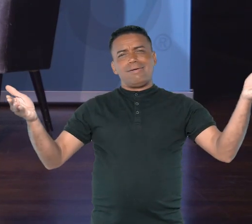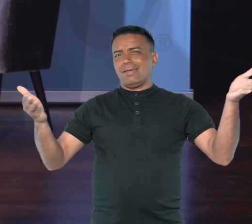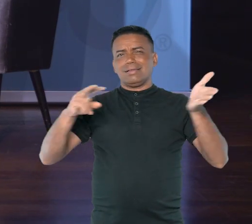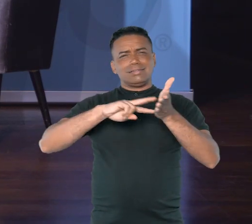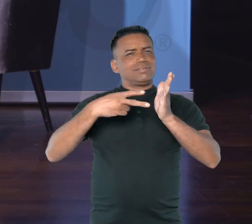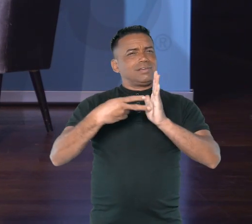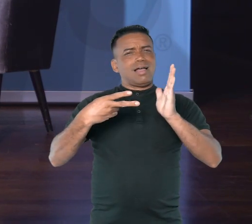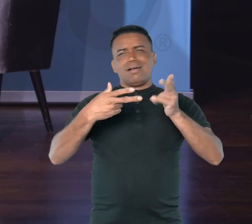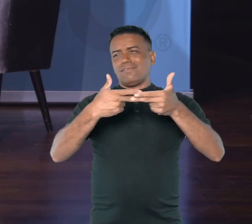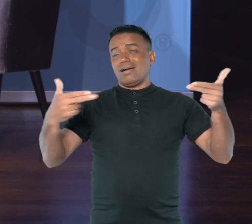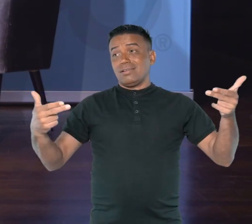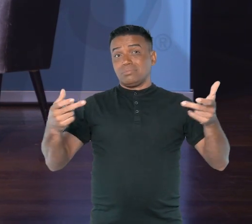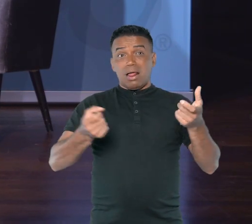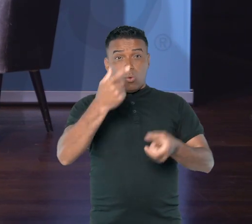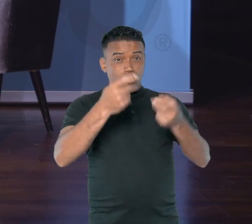pessoas, eu acho que viagem é